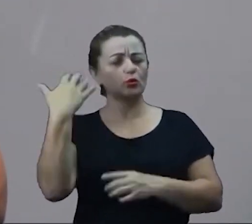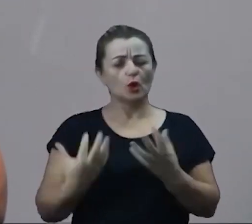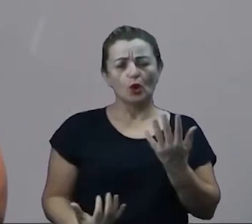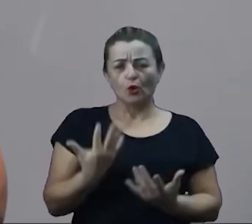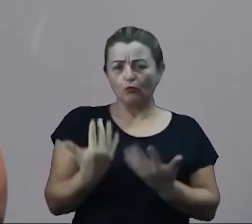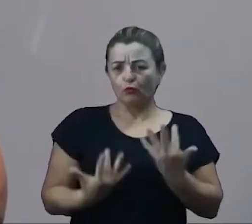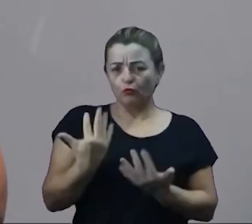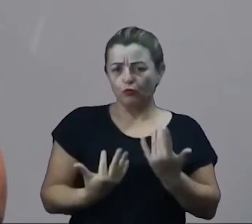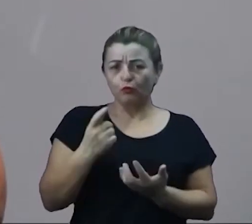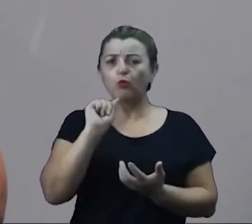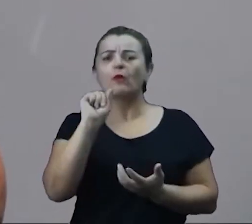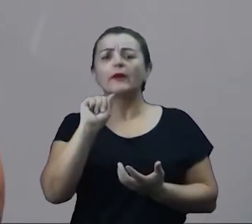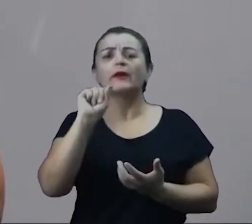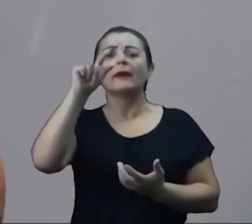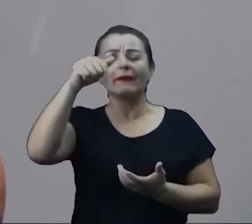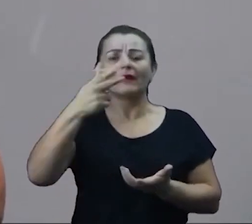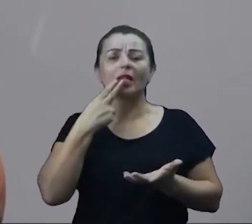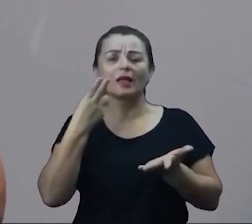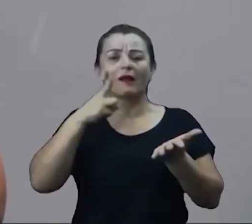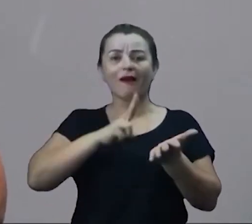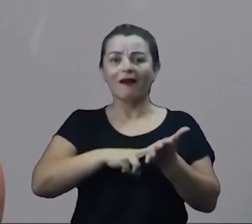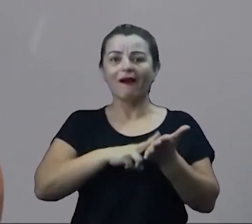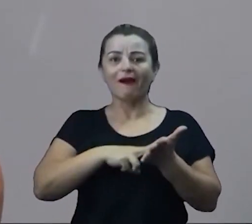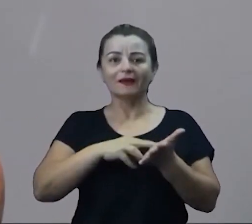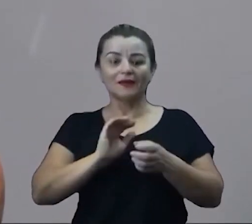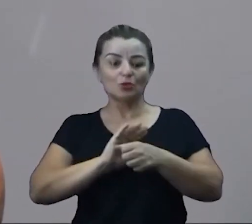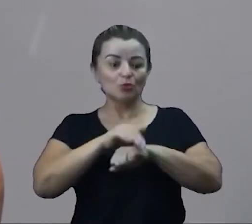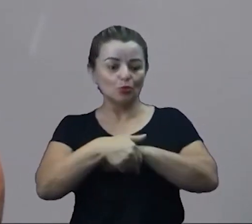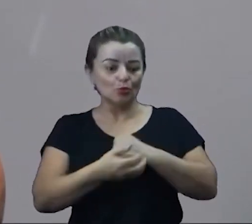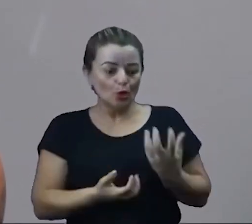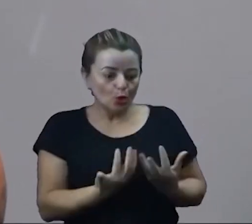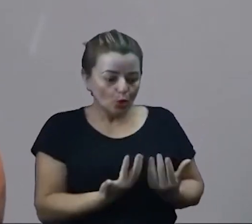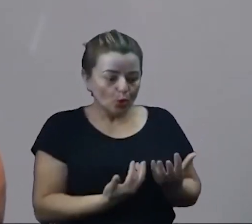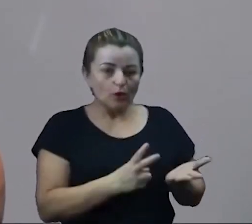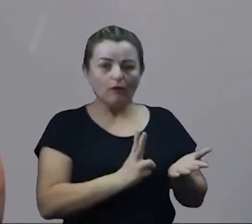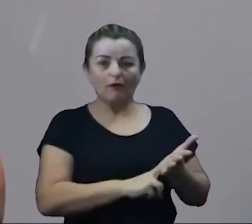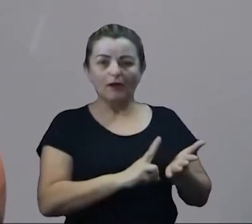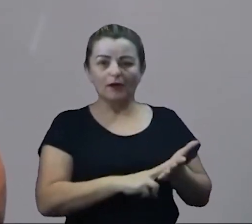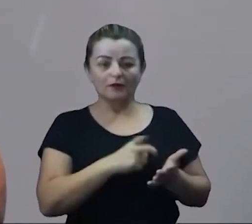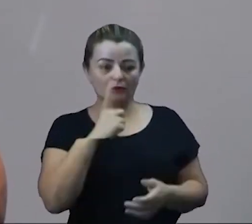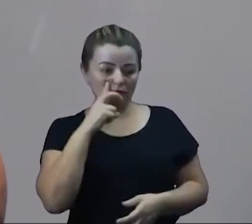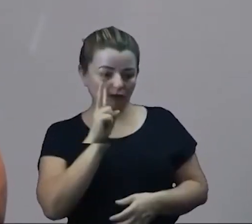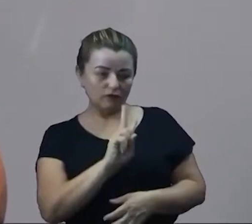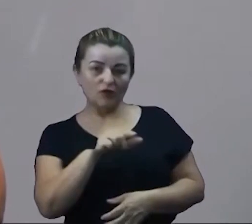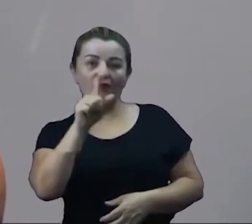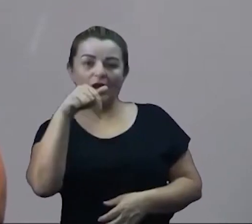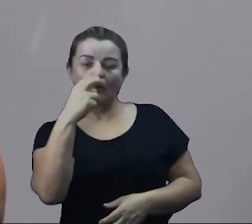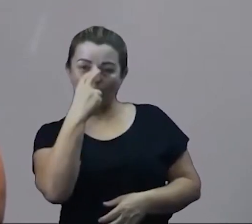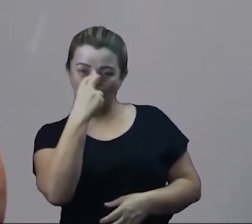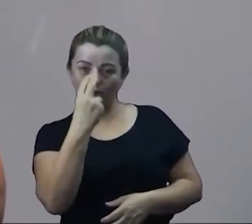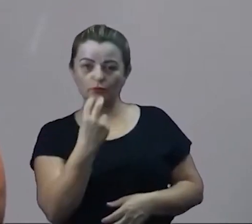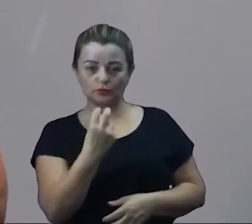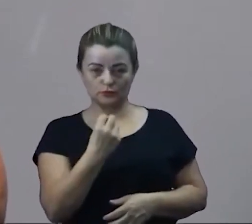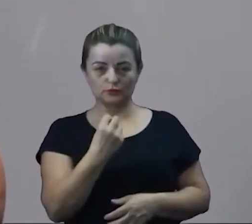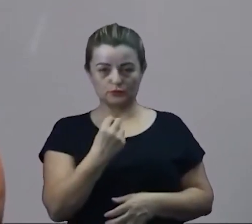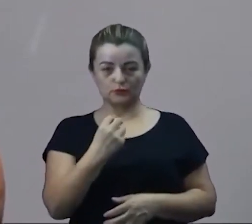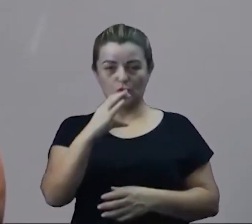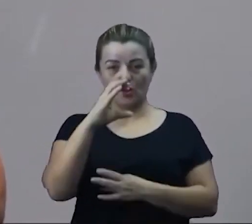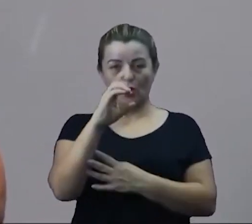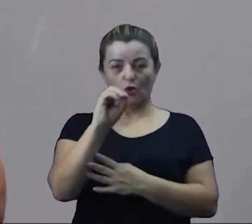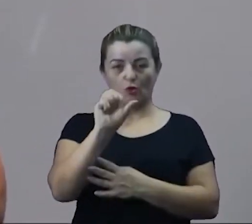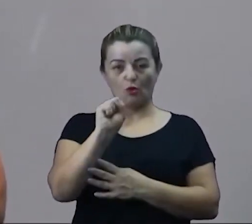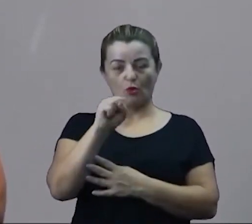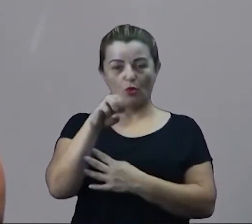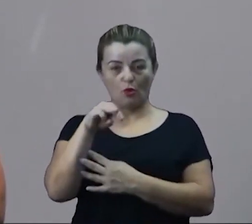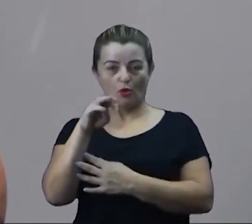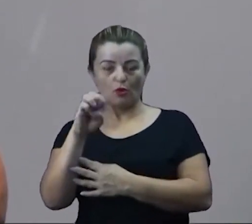algumas cartas durante a noite e a galera viu de longe e disse, nossa, é um bruxo, né? E aí ele ficou conhecido como Bruxo Cosme Velho na